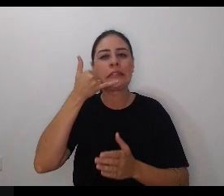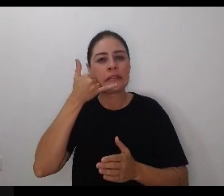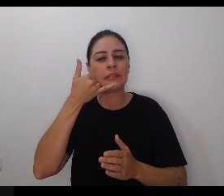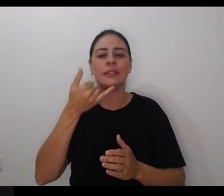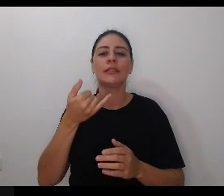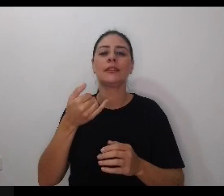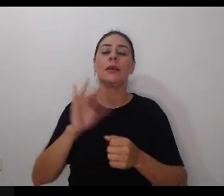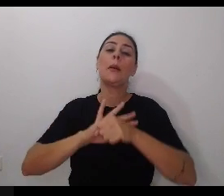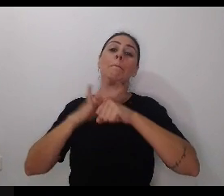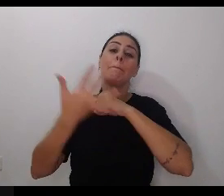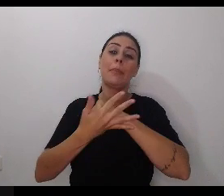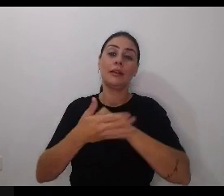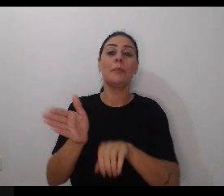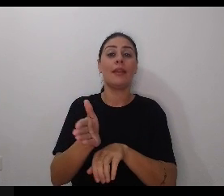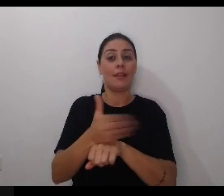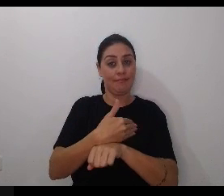Com relação às telas,